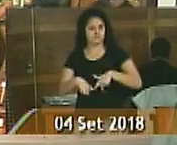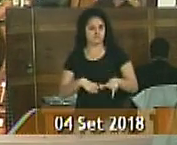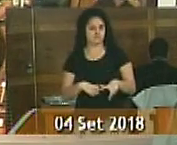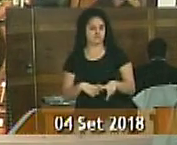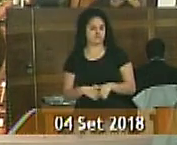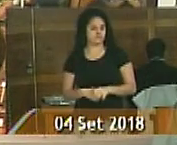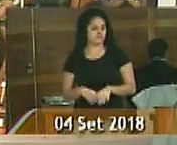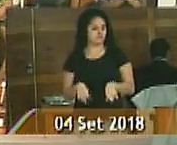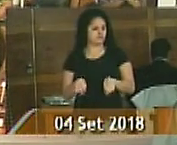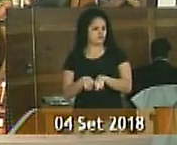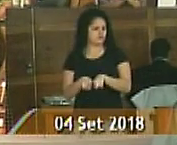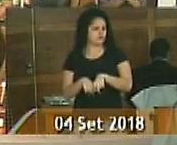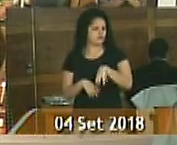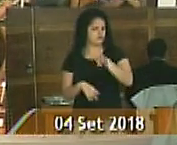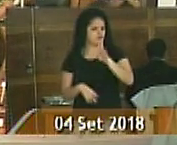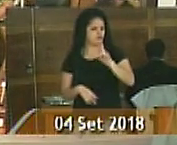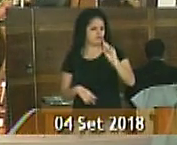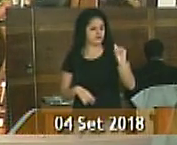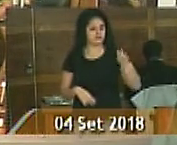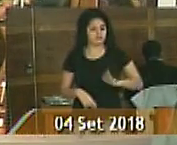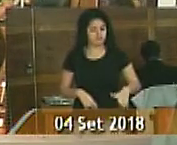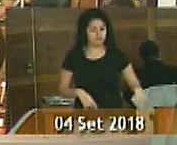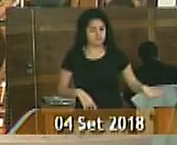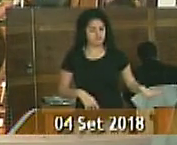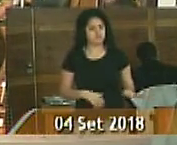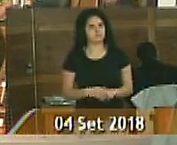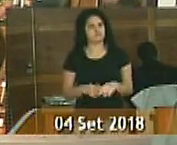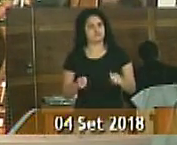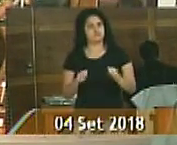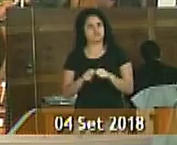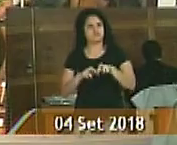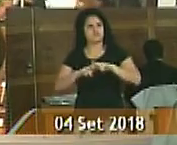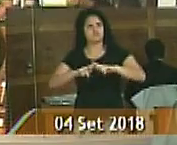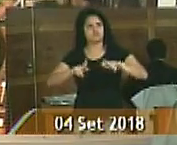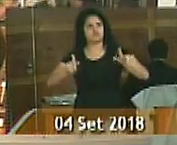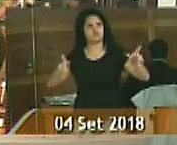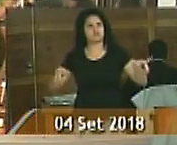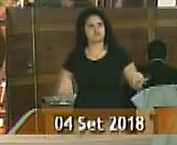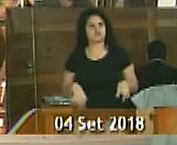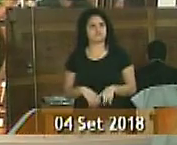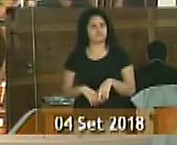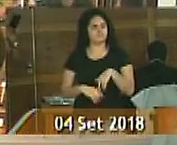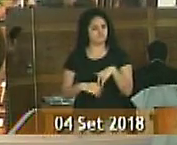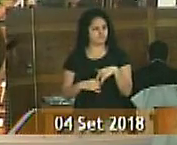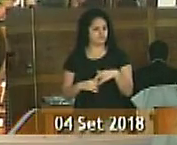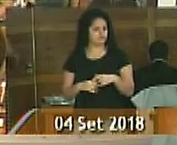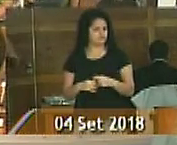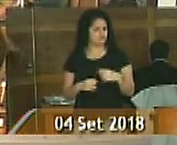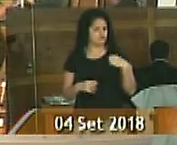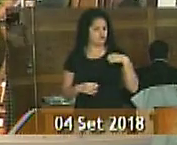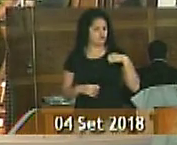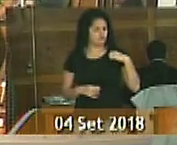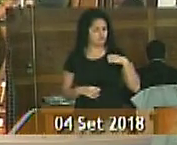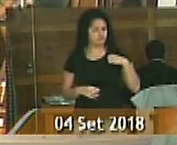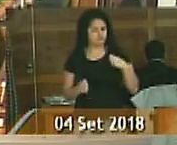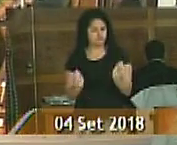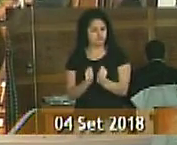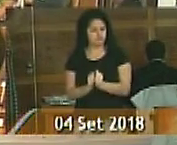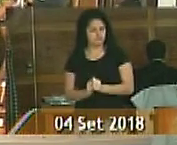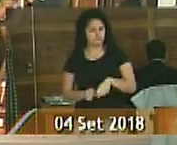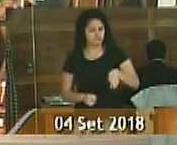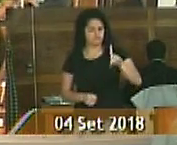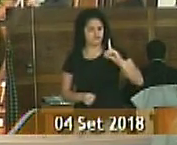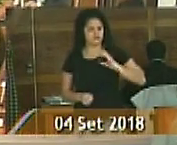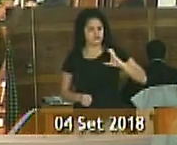inclusive também com a Brigada Mirim, realizando diversas atividades voluntárias junto à Defesa